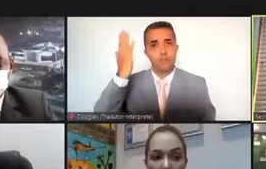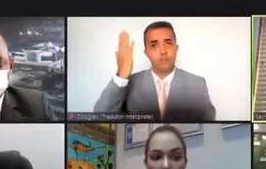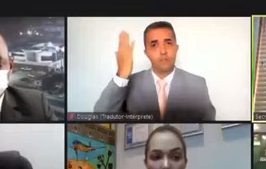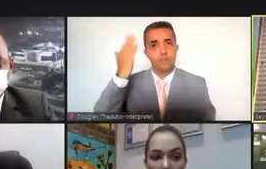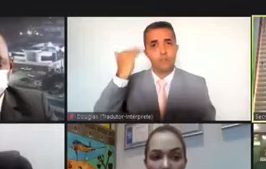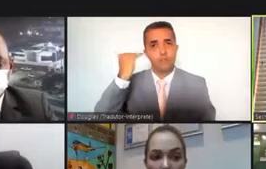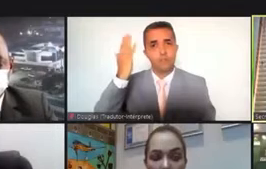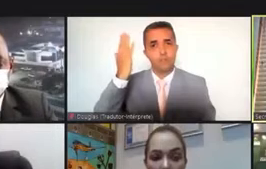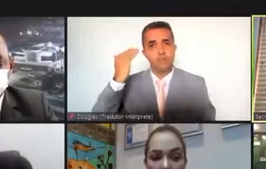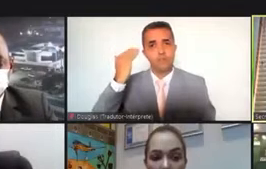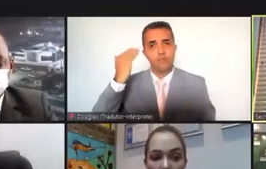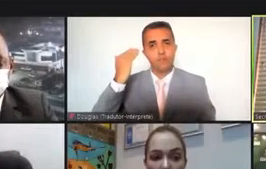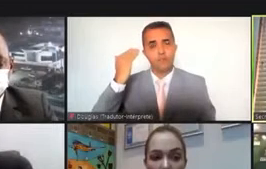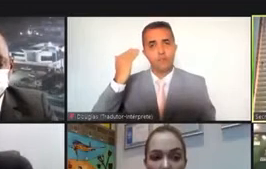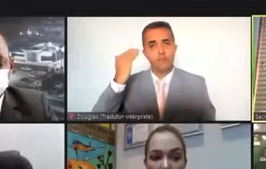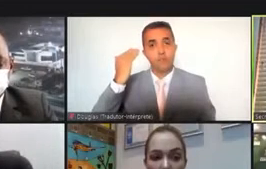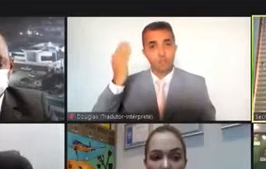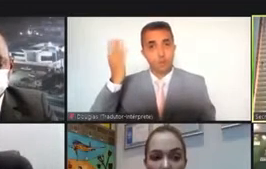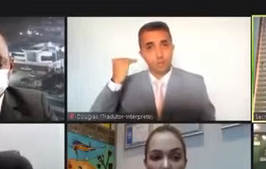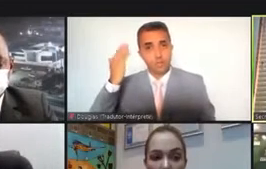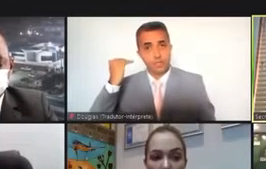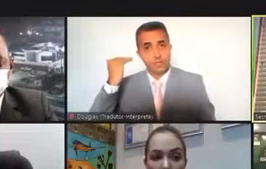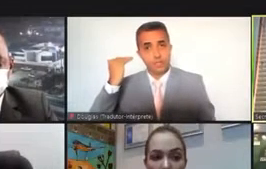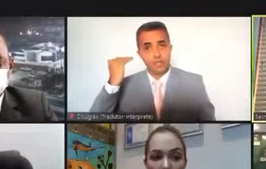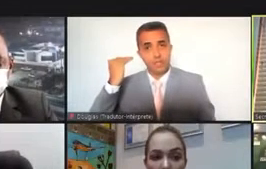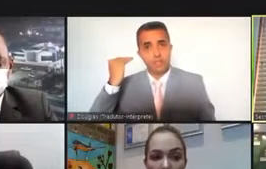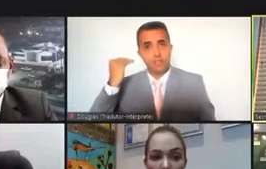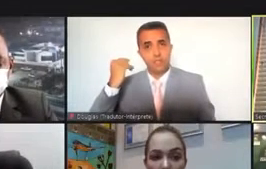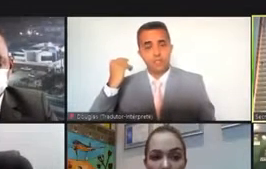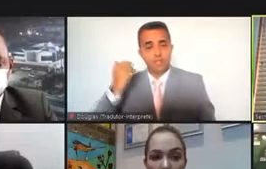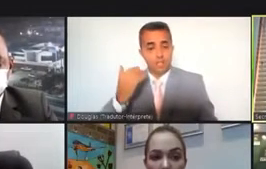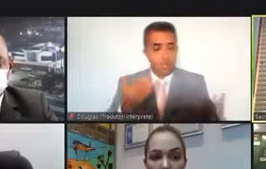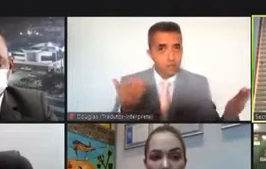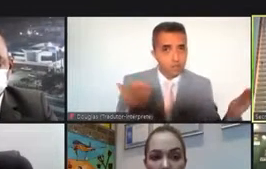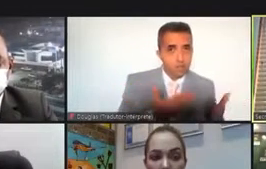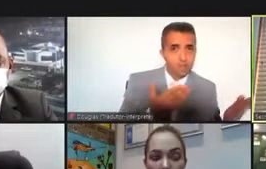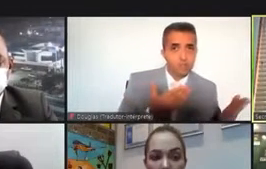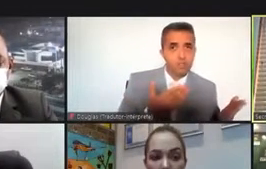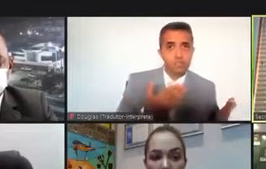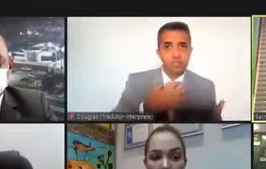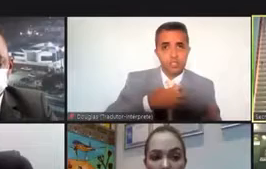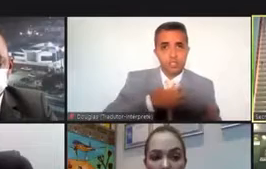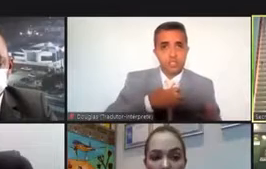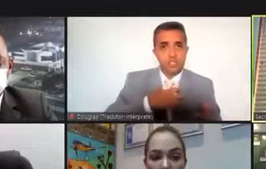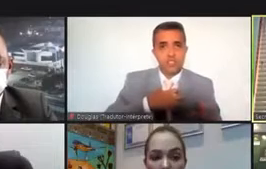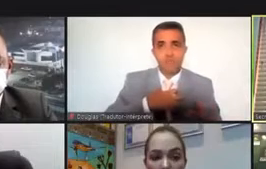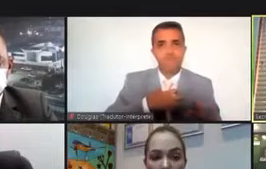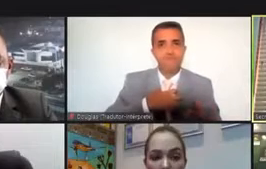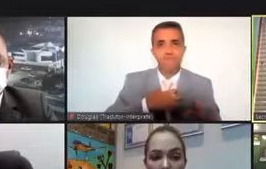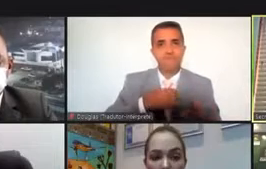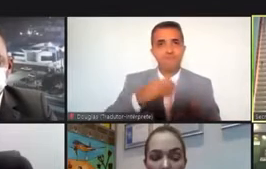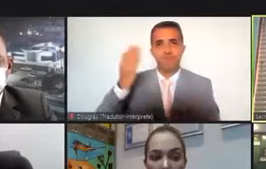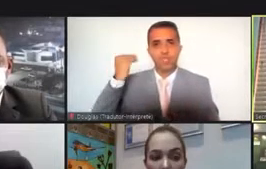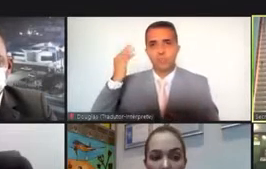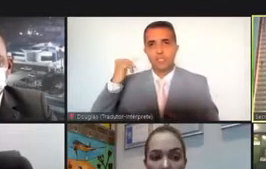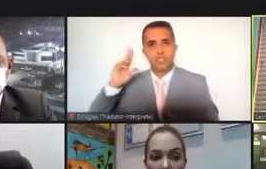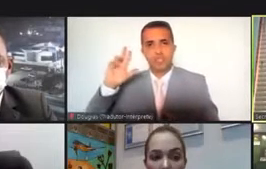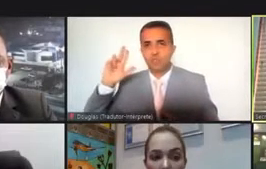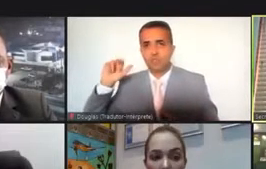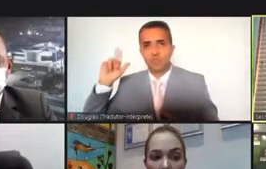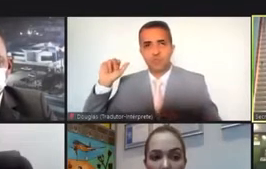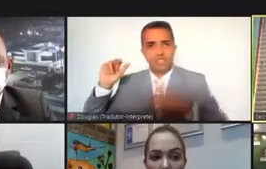a Etna, né? Nós ainda éramos, negras brancas, né? Eu nunca havia sentido o que